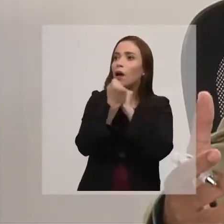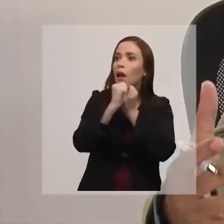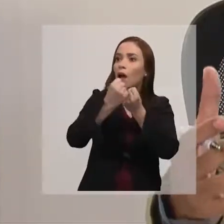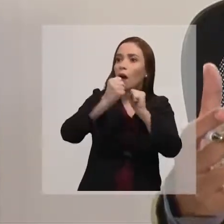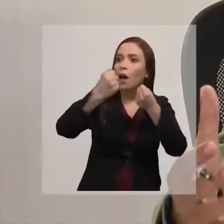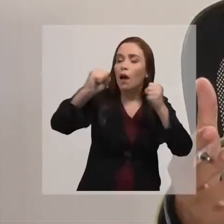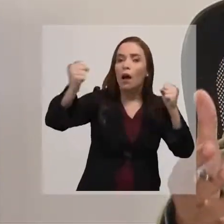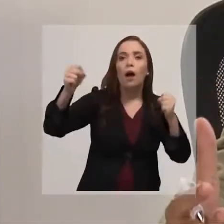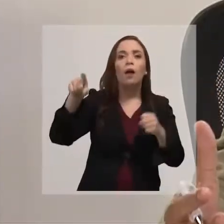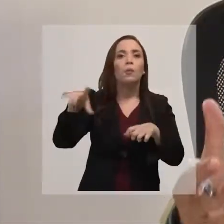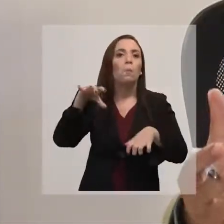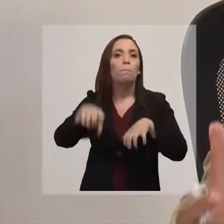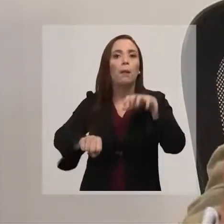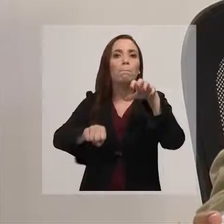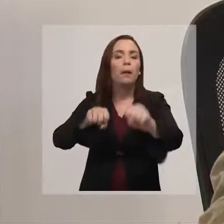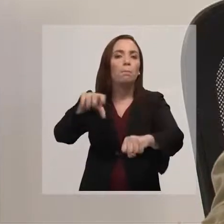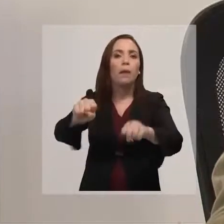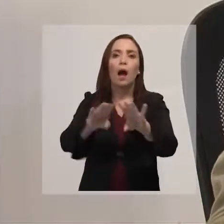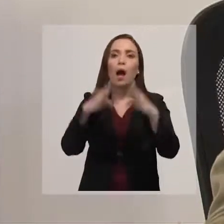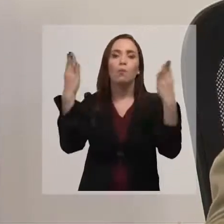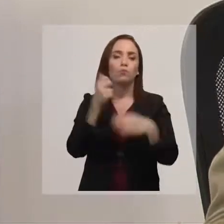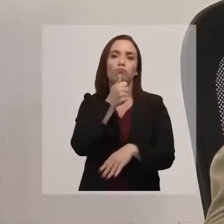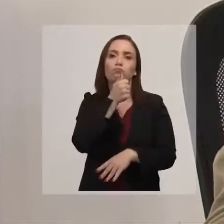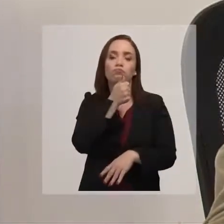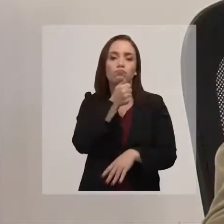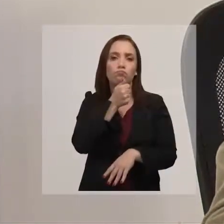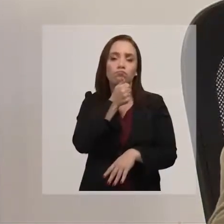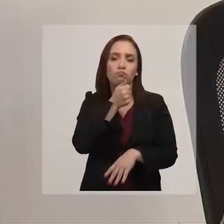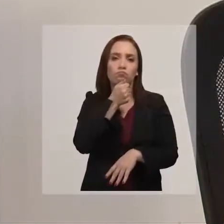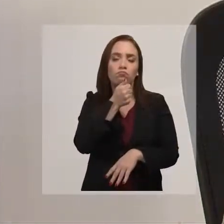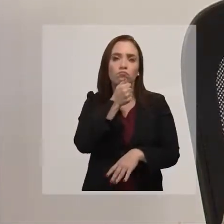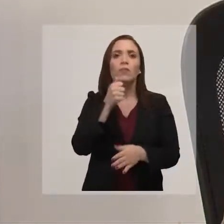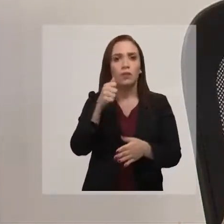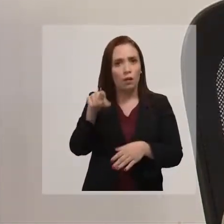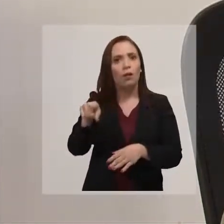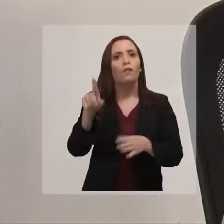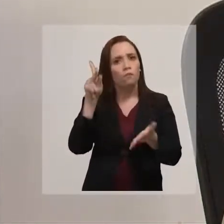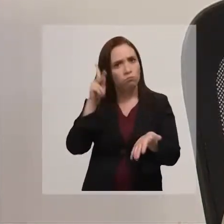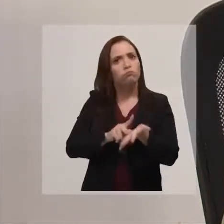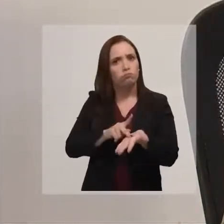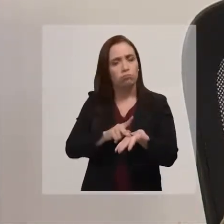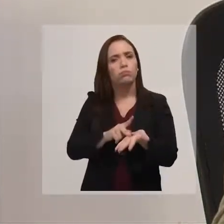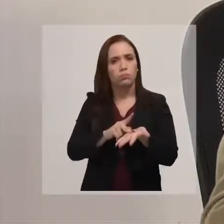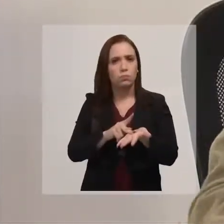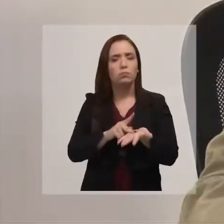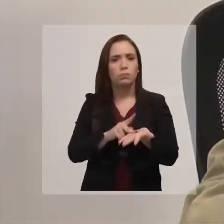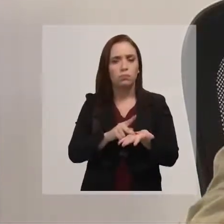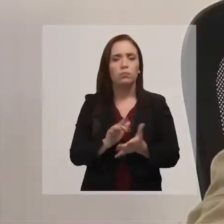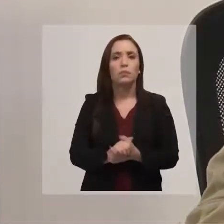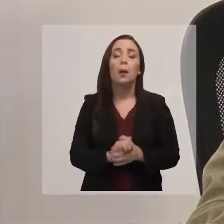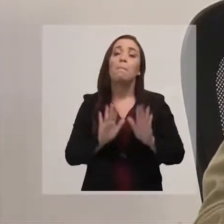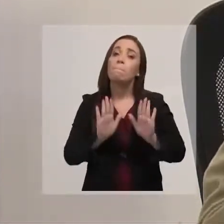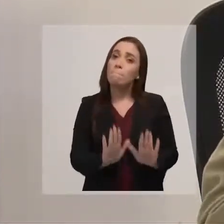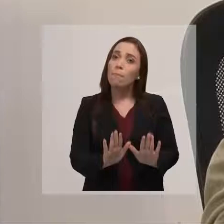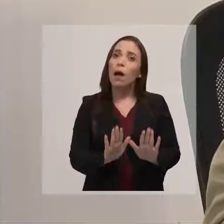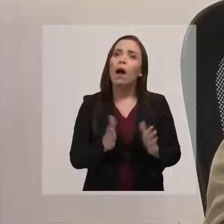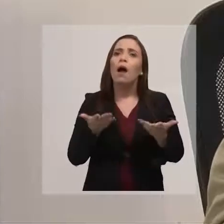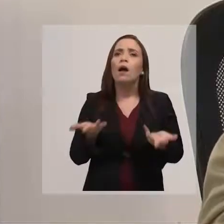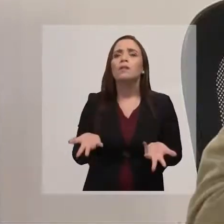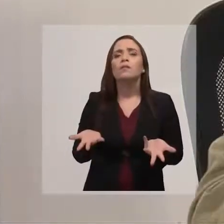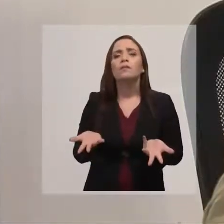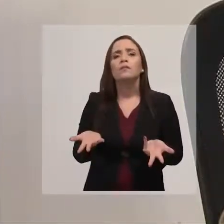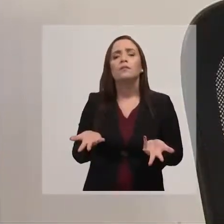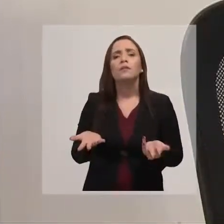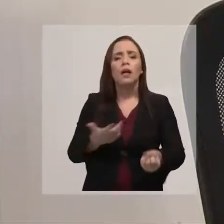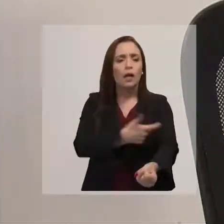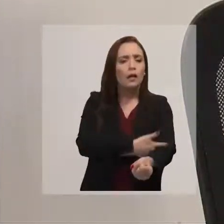enorme, que ainda não foi ocupado. É uma observação concreta, verdadeira, que o Luiz Cláudio faz, por completo. Mas onde